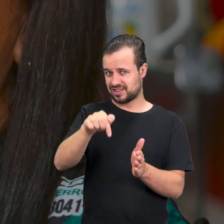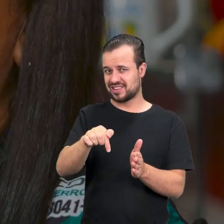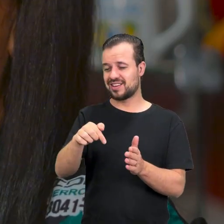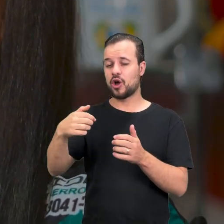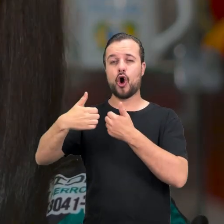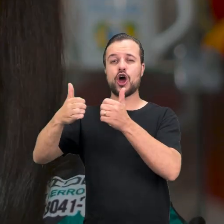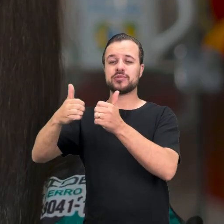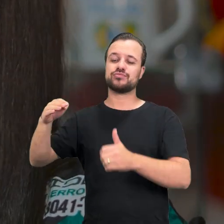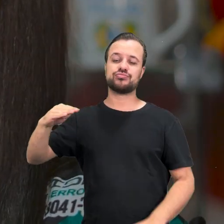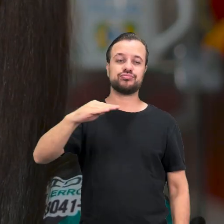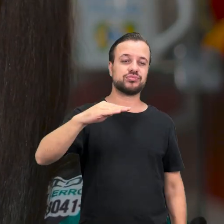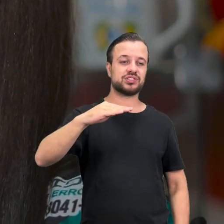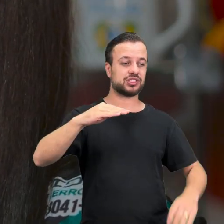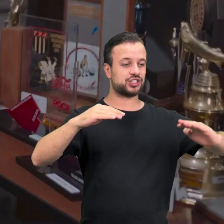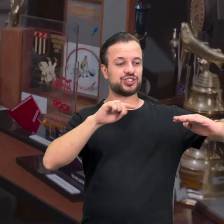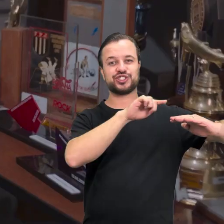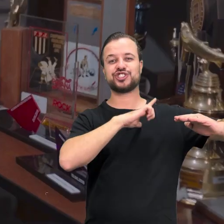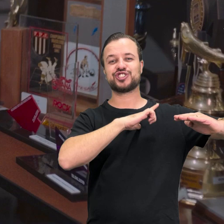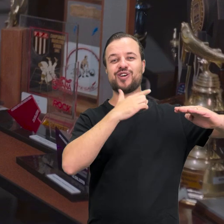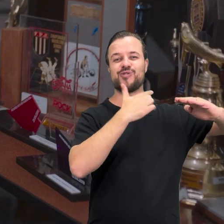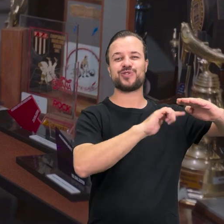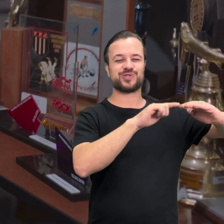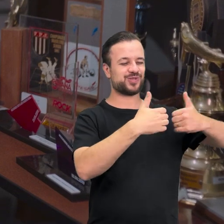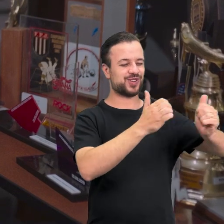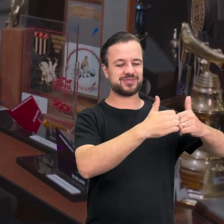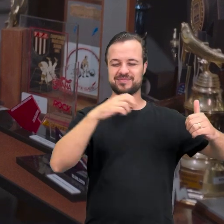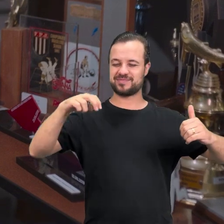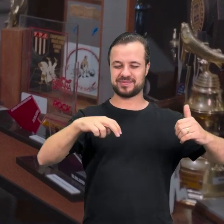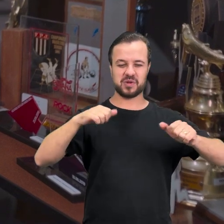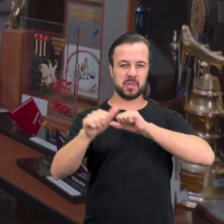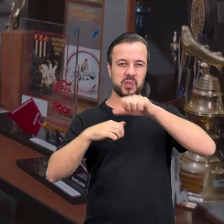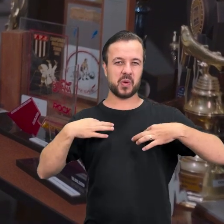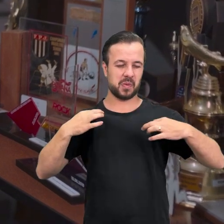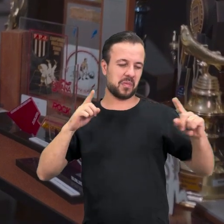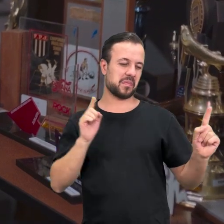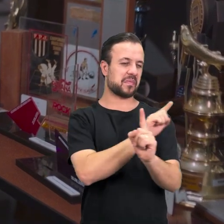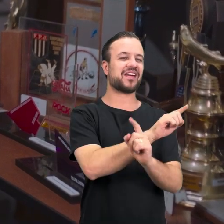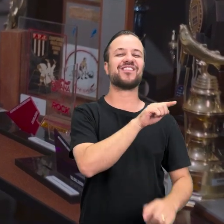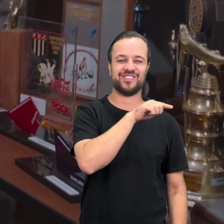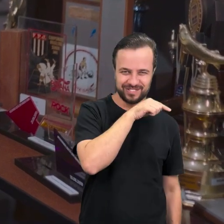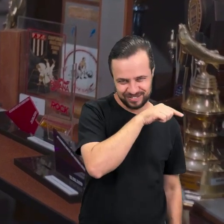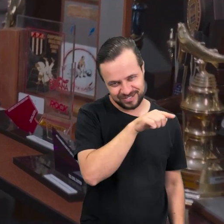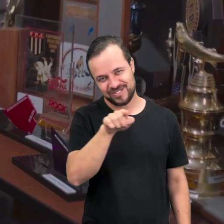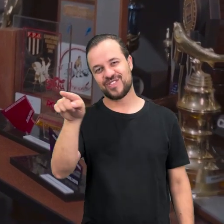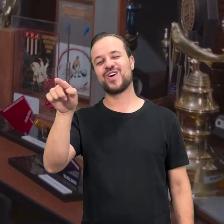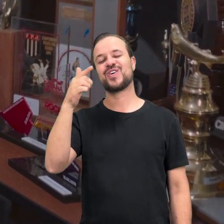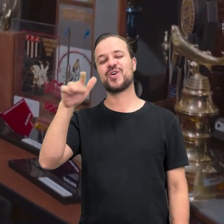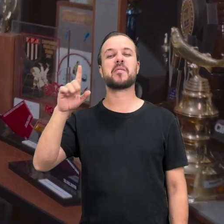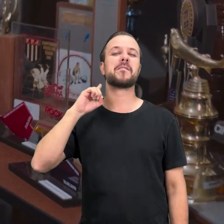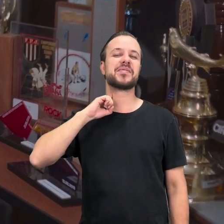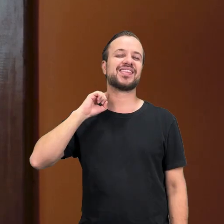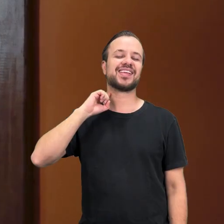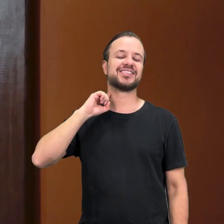nós chegamos, já tinha outro ônibus aqui da prefeitura, nós só trocamos de ônibus e fomos para Ubá, Minas